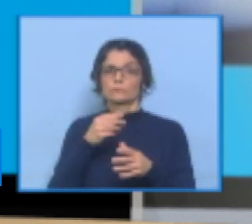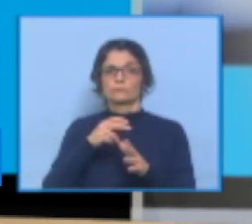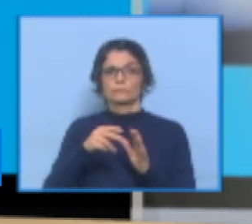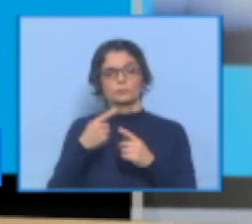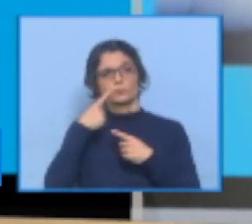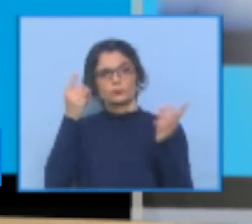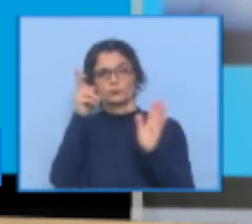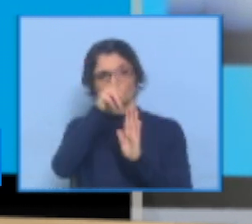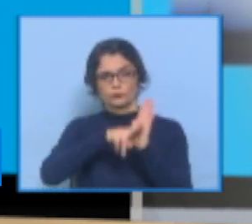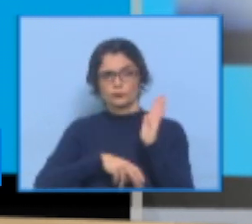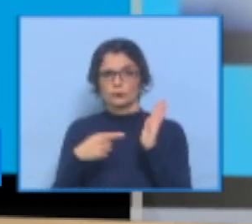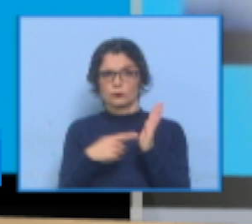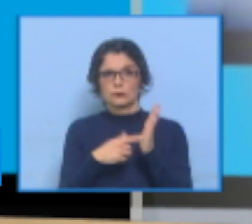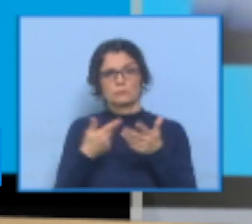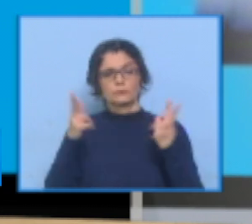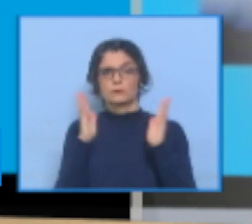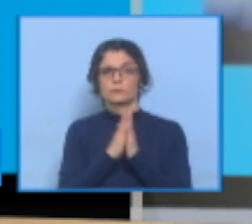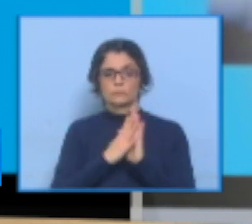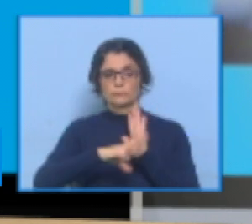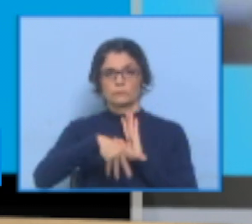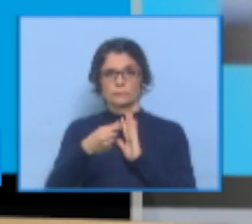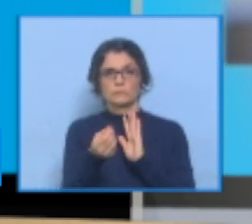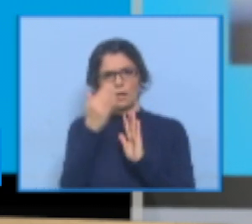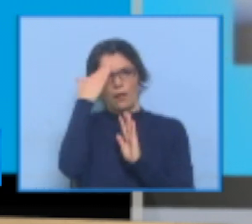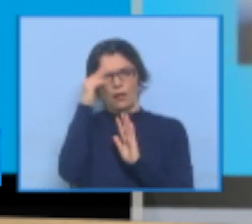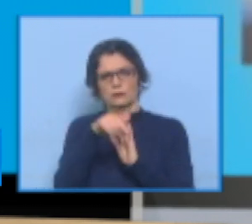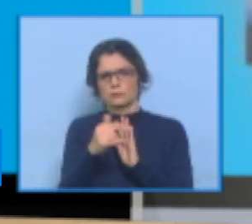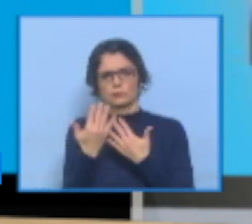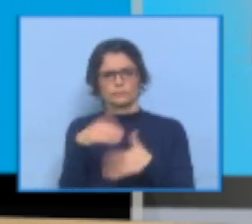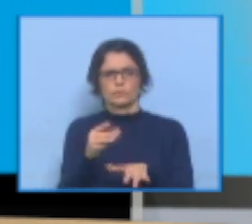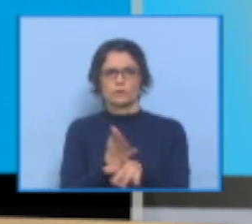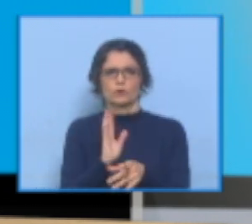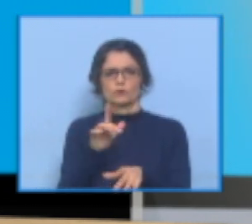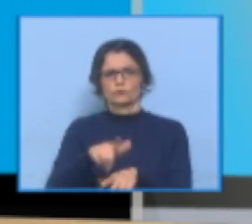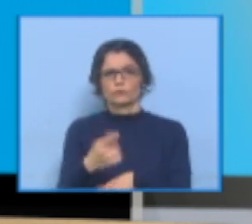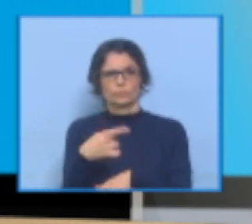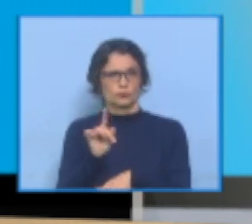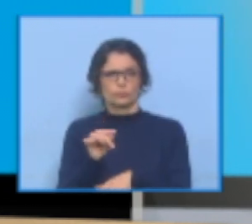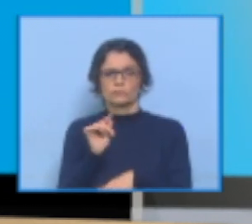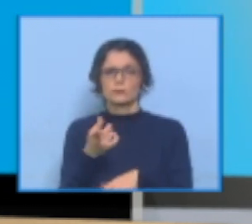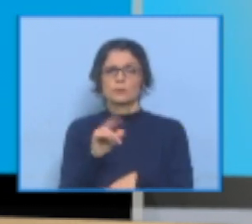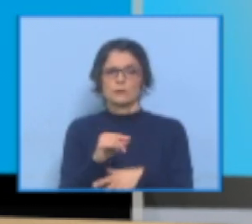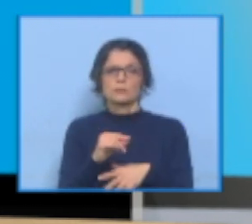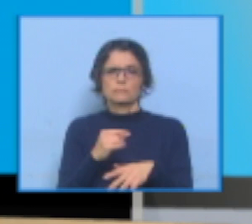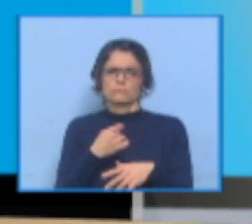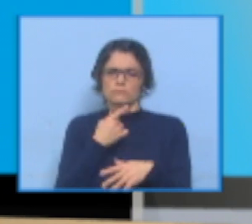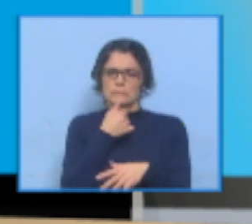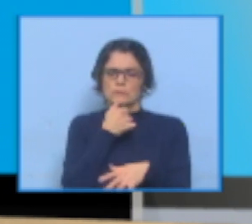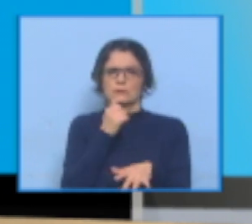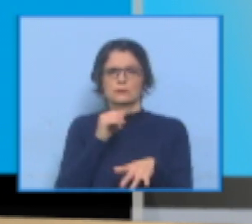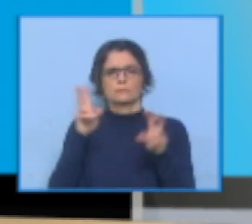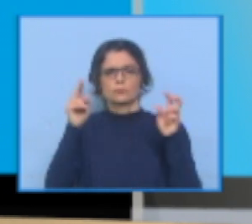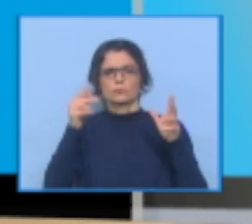sobre a liberdade religiosa no mundo e achámos que não podíamos ficar confinados à Diocese de Lisboa, aqui a Lisboa, e portanto devíamos levar este